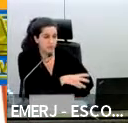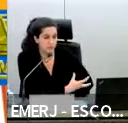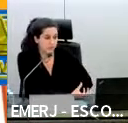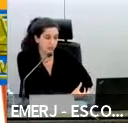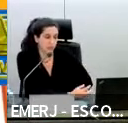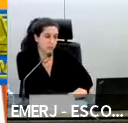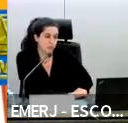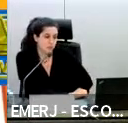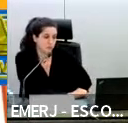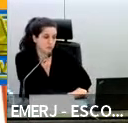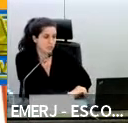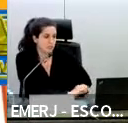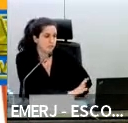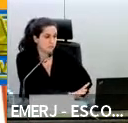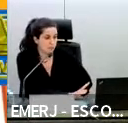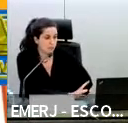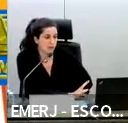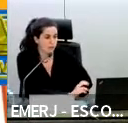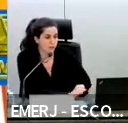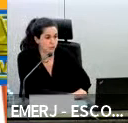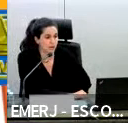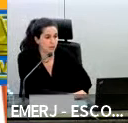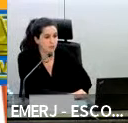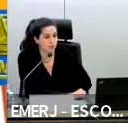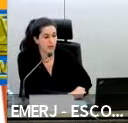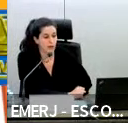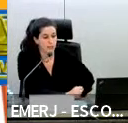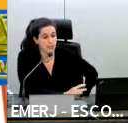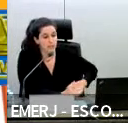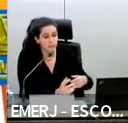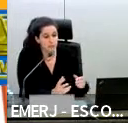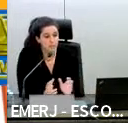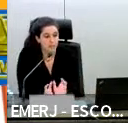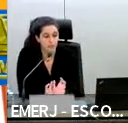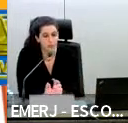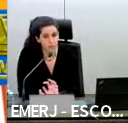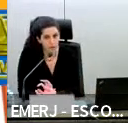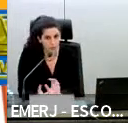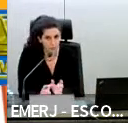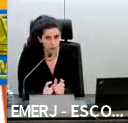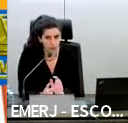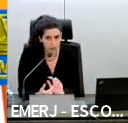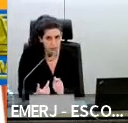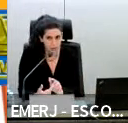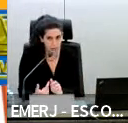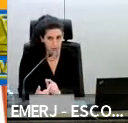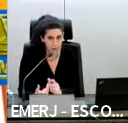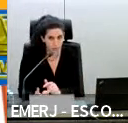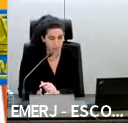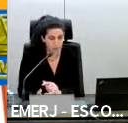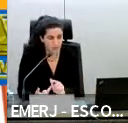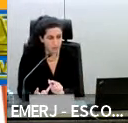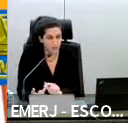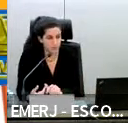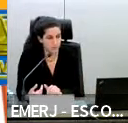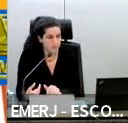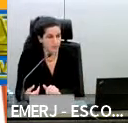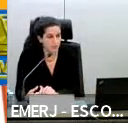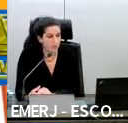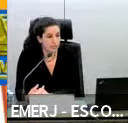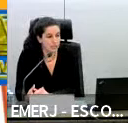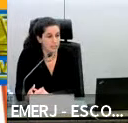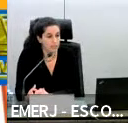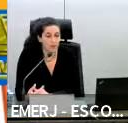aí a gente também tinha como objetivos específicos mapear alguns dados, analisar os processos de diálogos, né, dessas instituições que compõem o sistema de